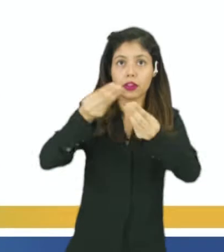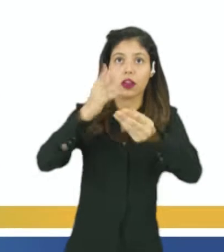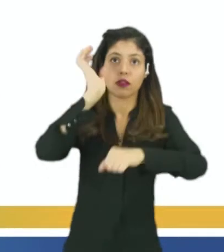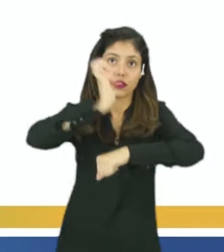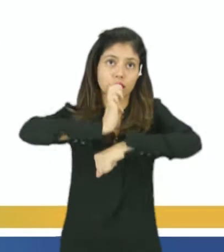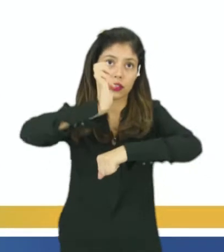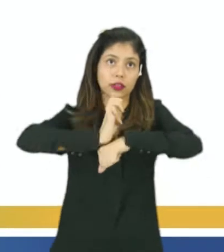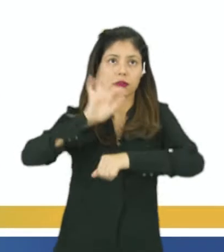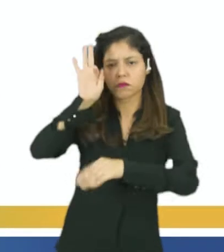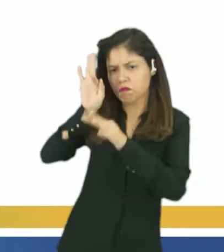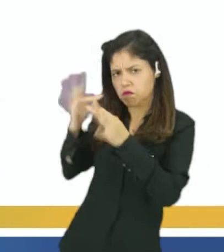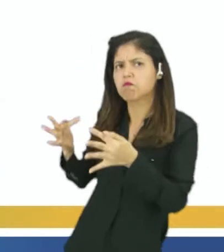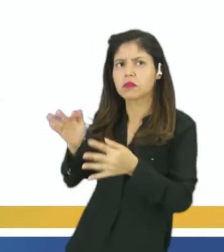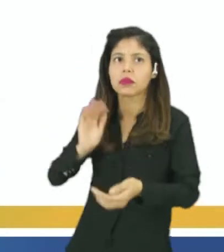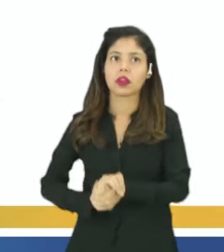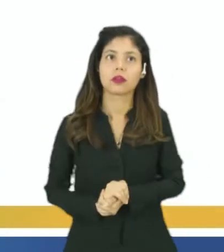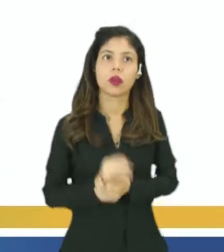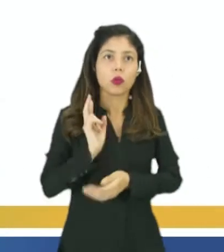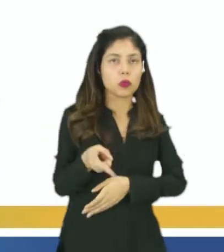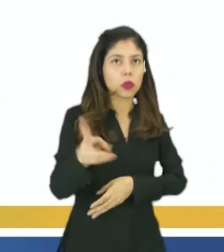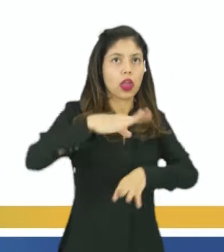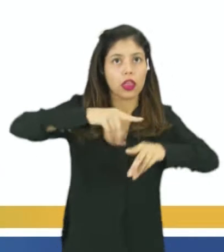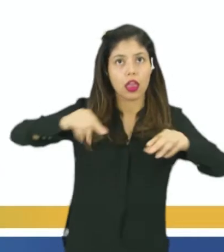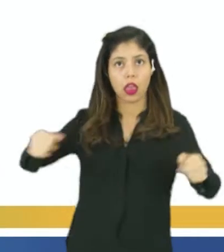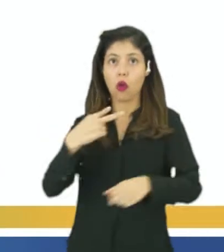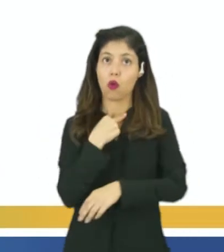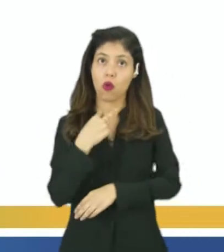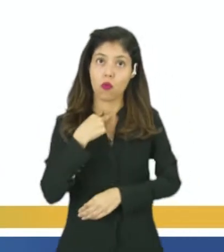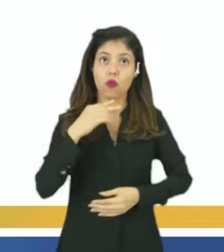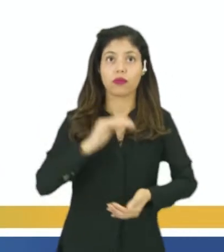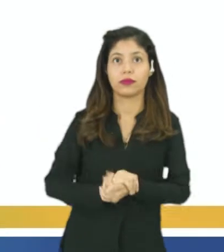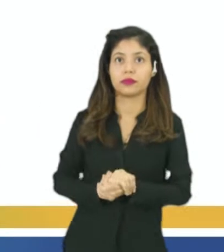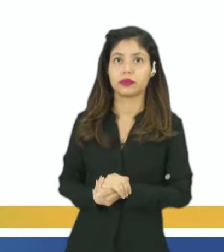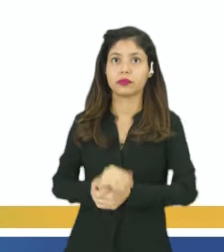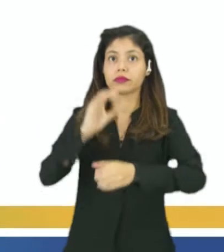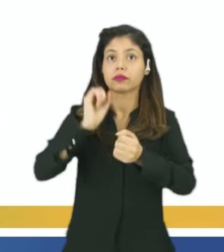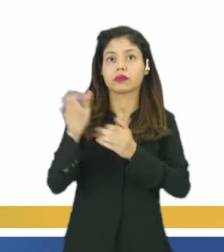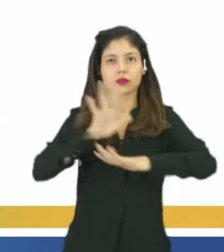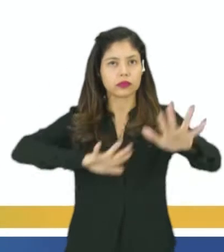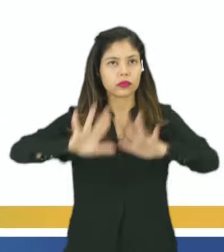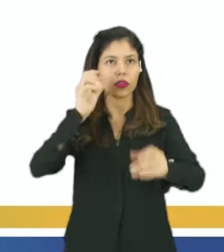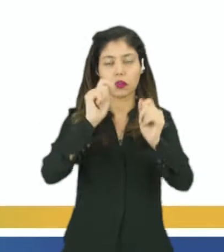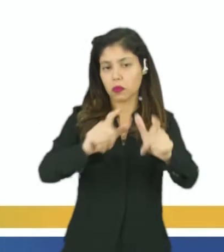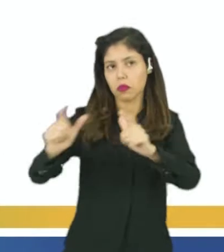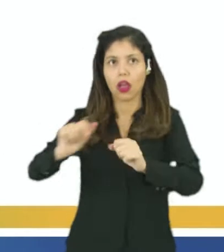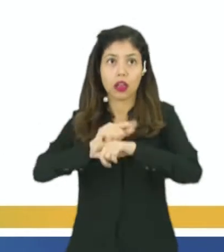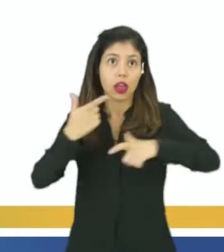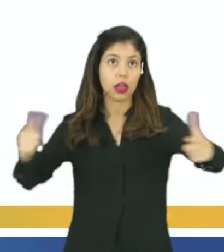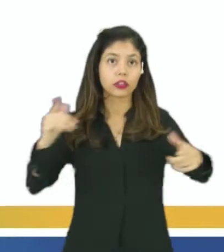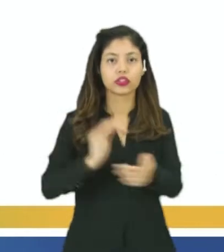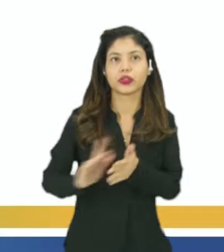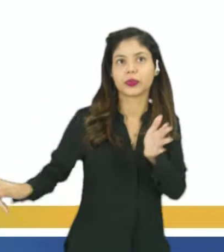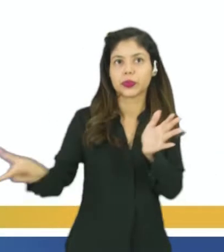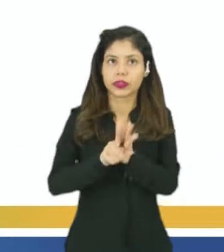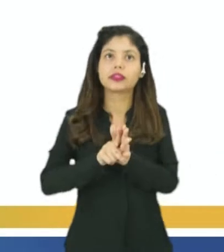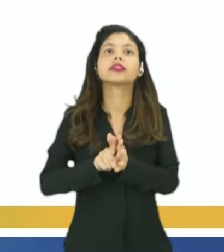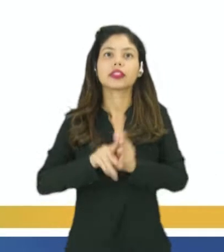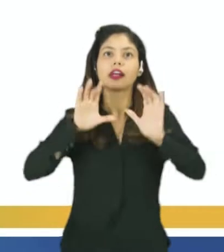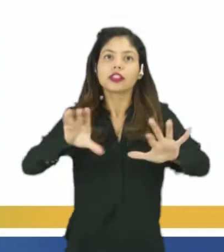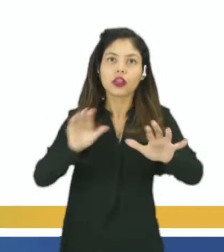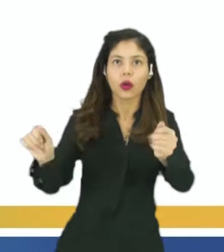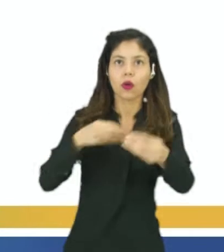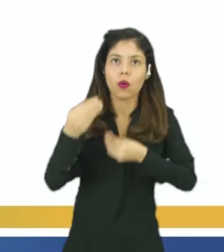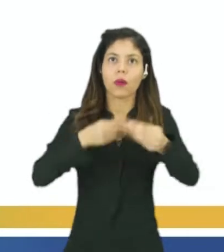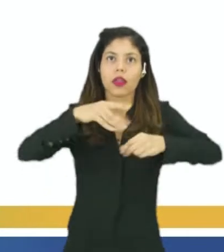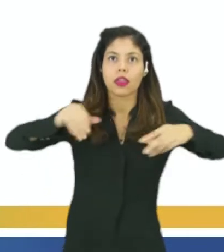aos estados, a simples continuação nas terras que ocupavam e cultivavam um pedaço de grandes propriedades,